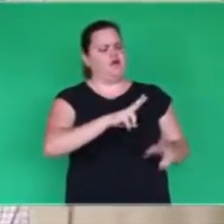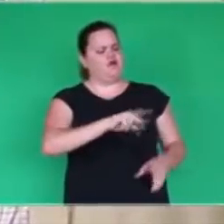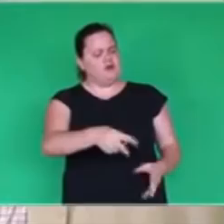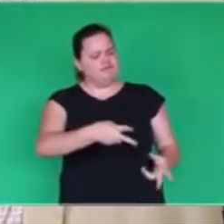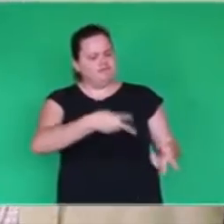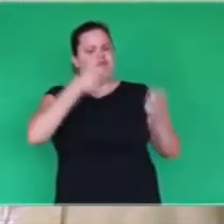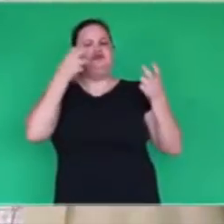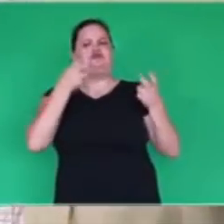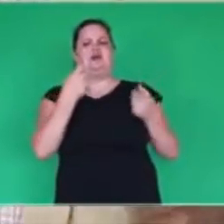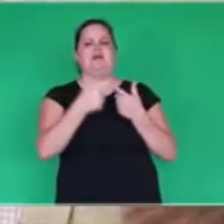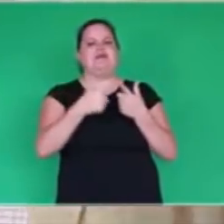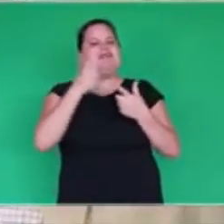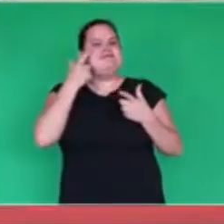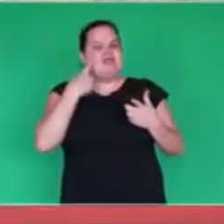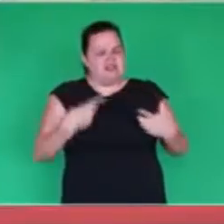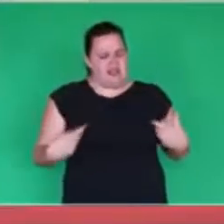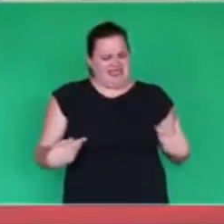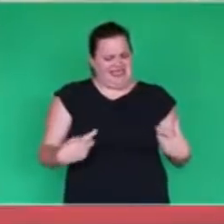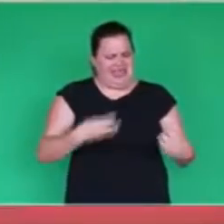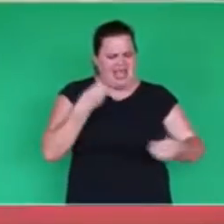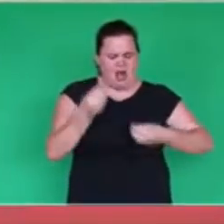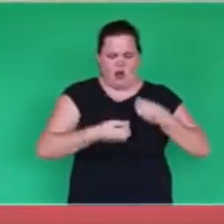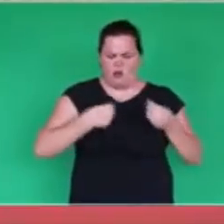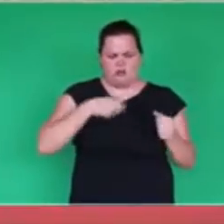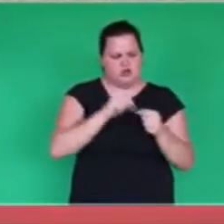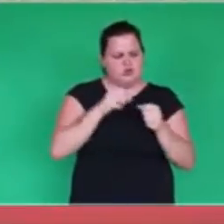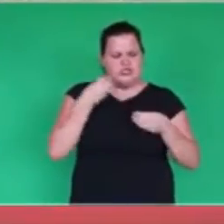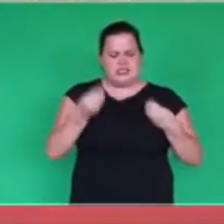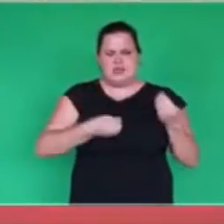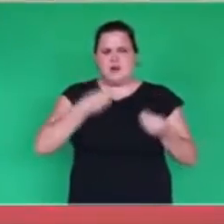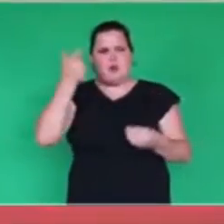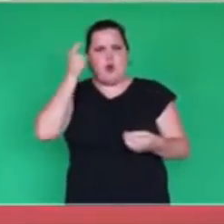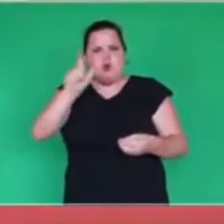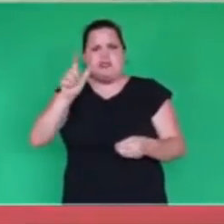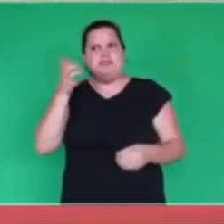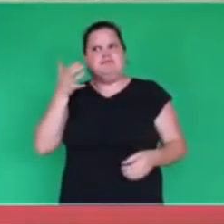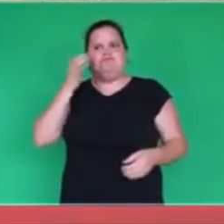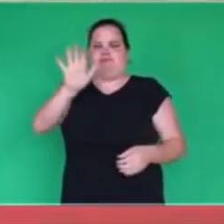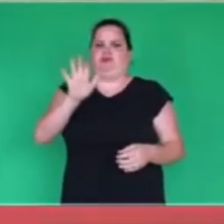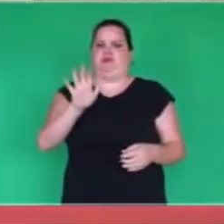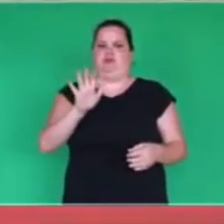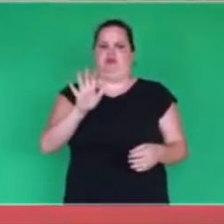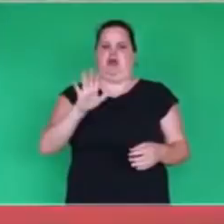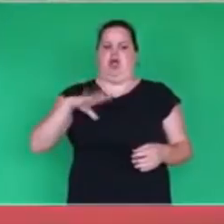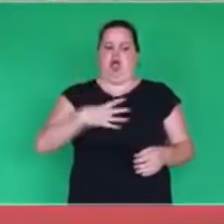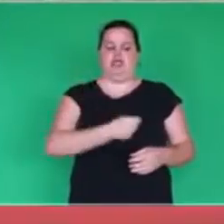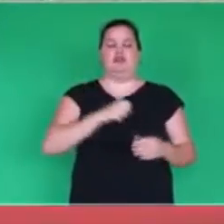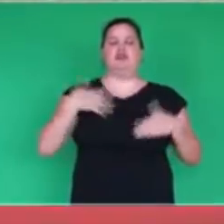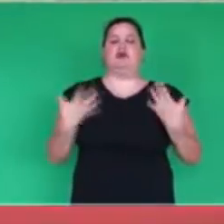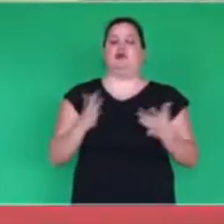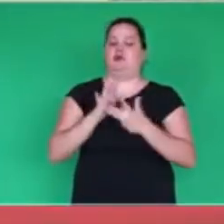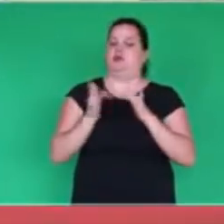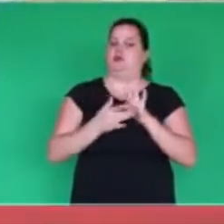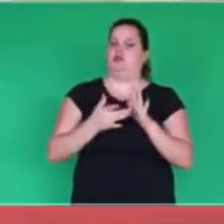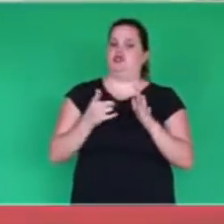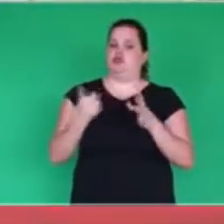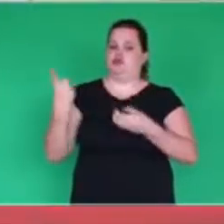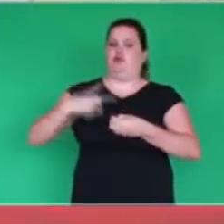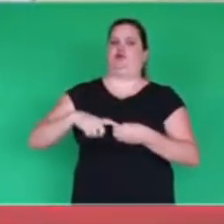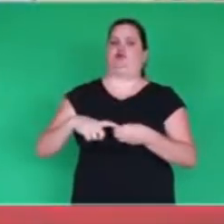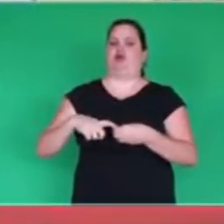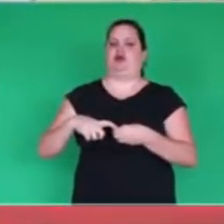vamos fazer? Agora temos, não, agora a nossa salvação será o Messias, não vai ter jeito. Então, eles vão